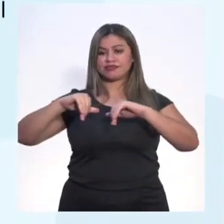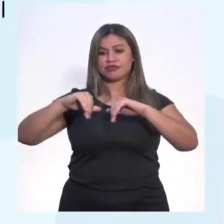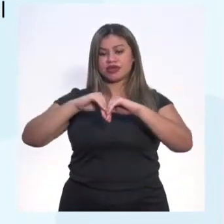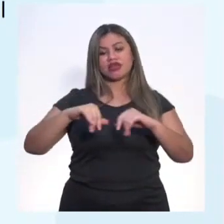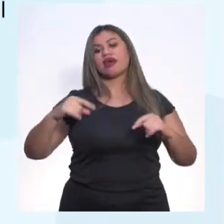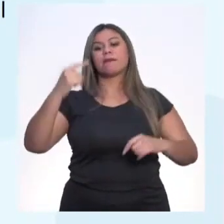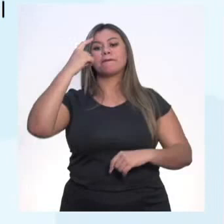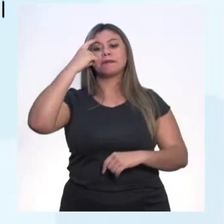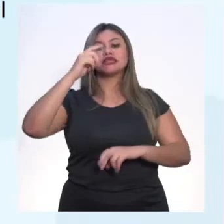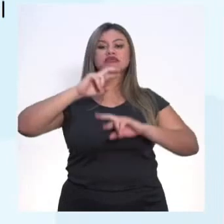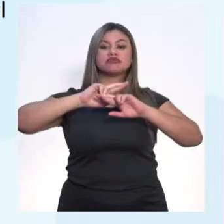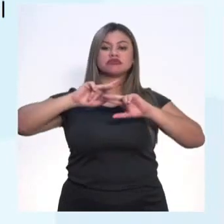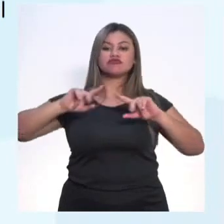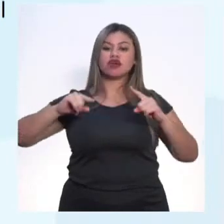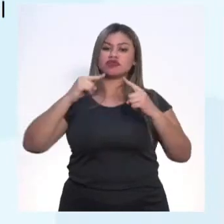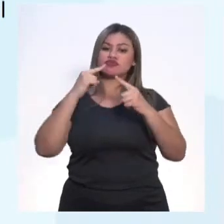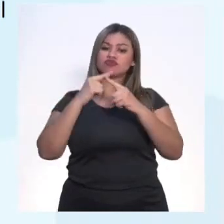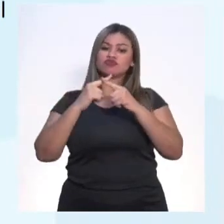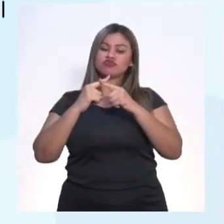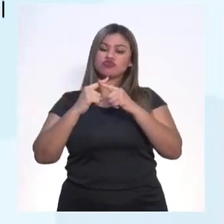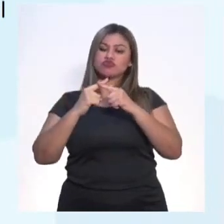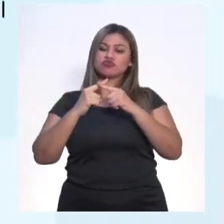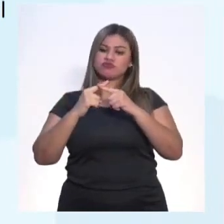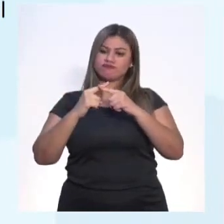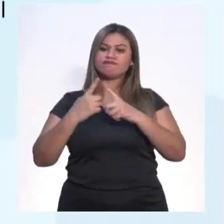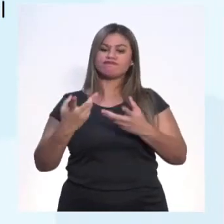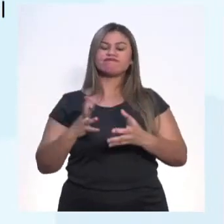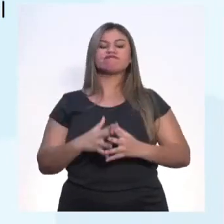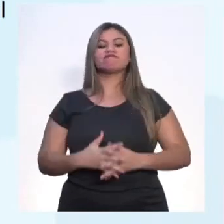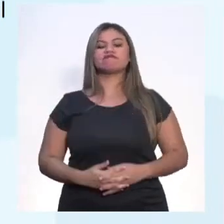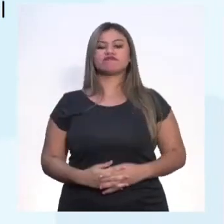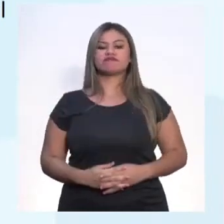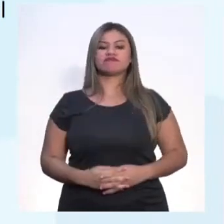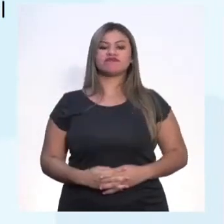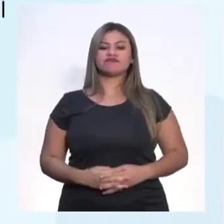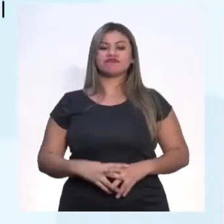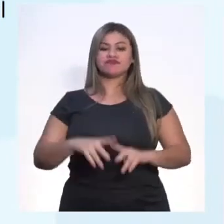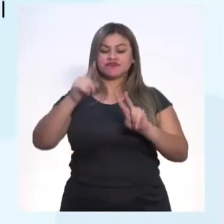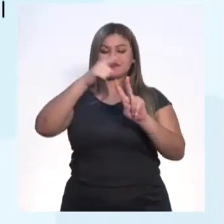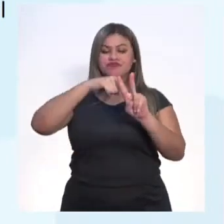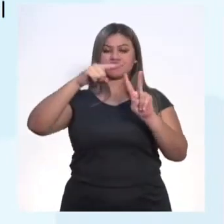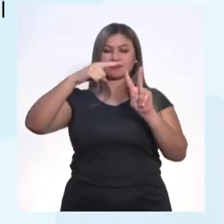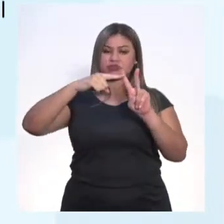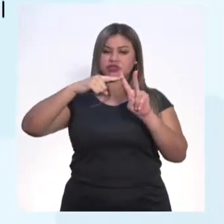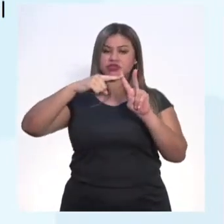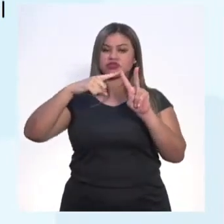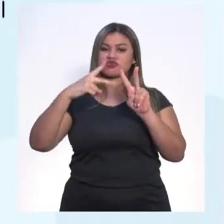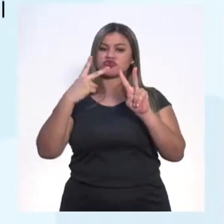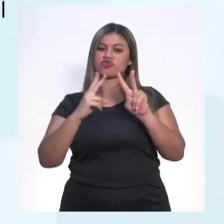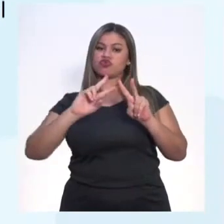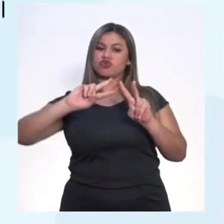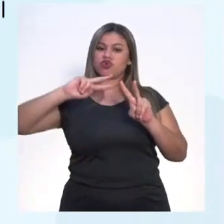em multiplicação de radicais. Então, a raiz quadrada